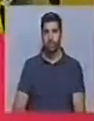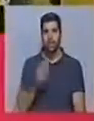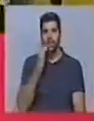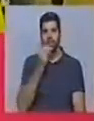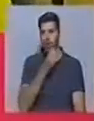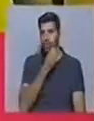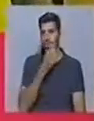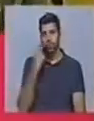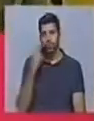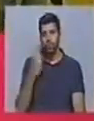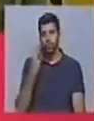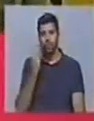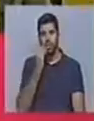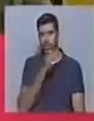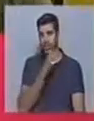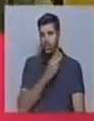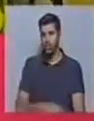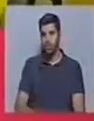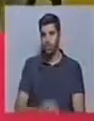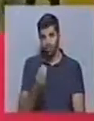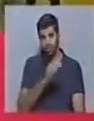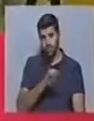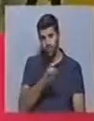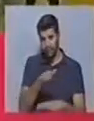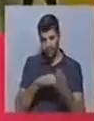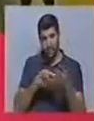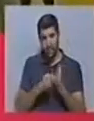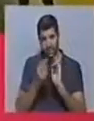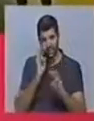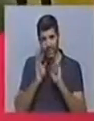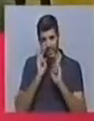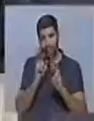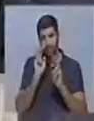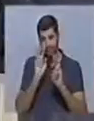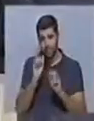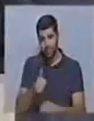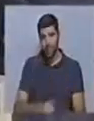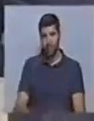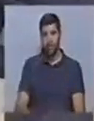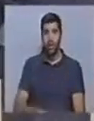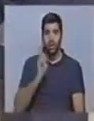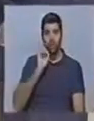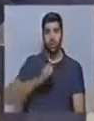Beijinhos, Joana, obrigada. Beijinhos, querida. Olha, os meninos ali a fazer os rastreios da visão e vêem muito bem. Fundamental,